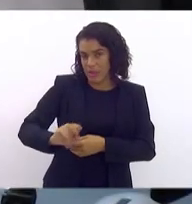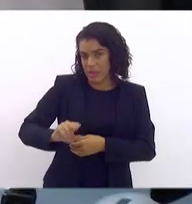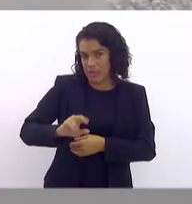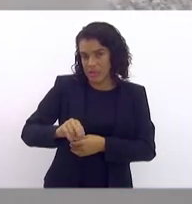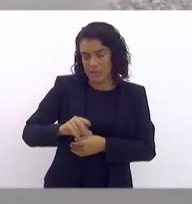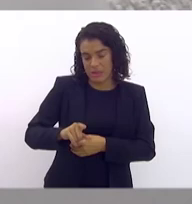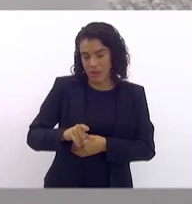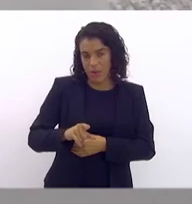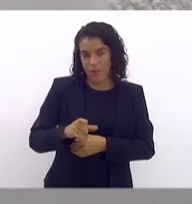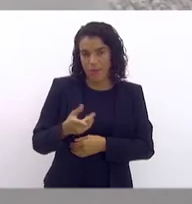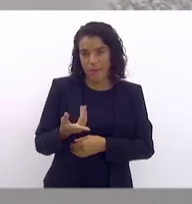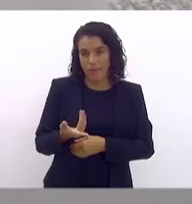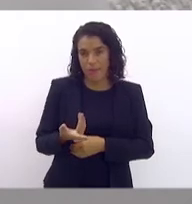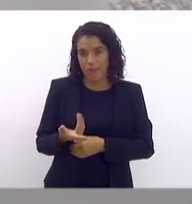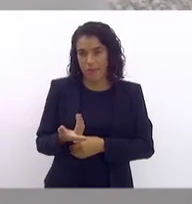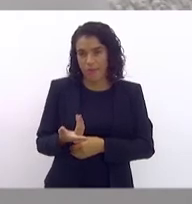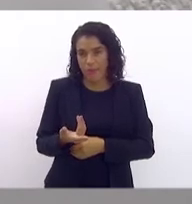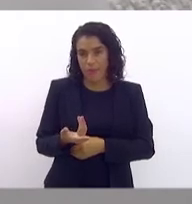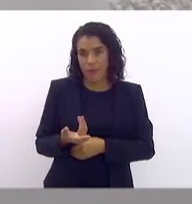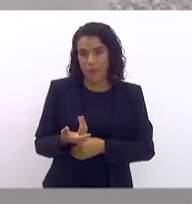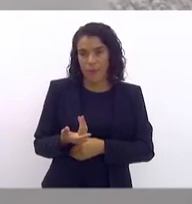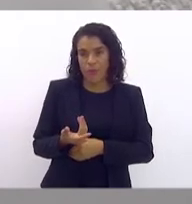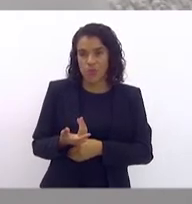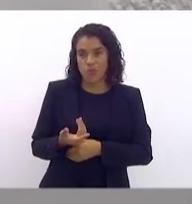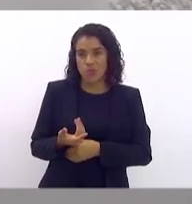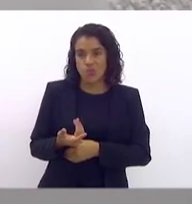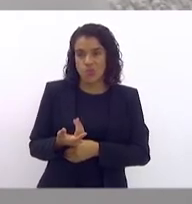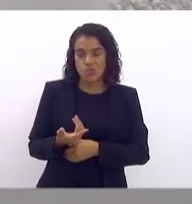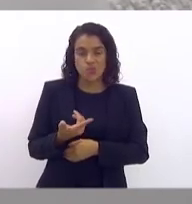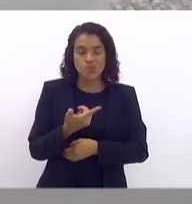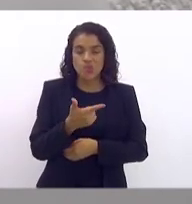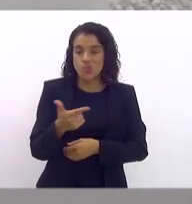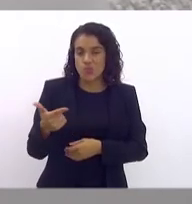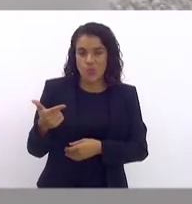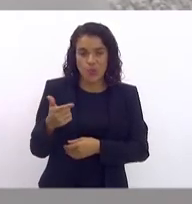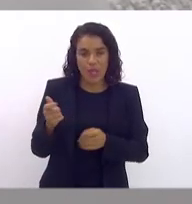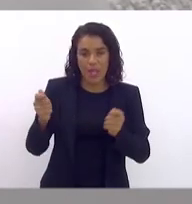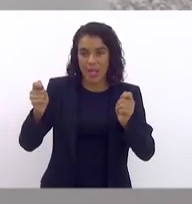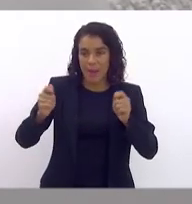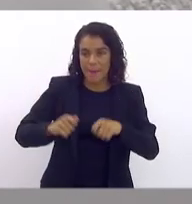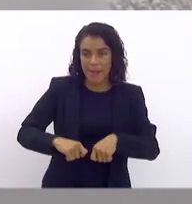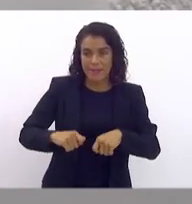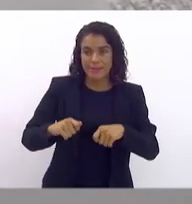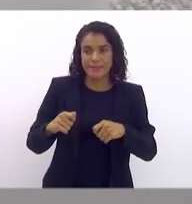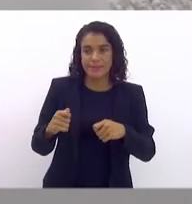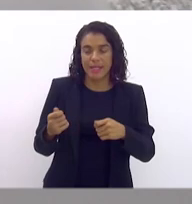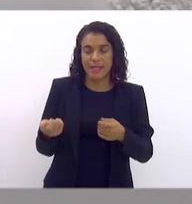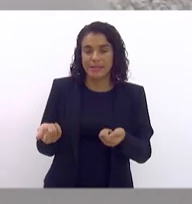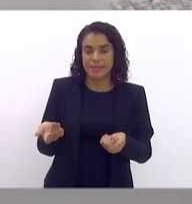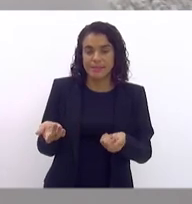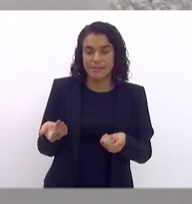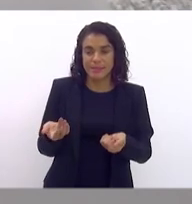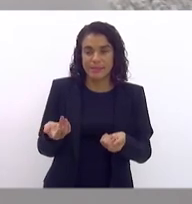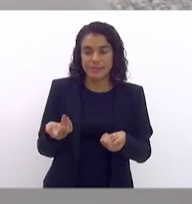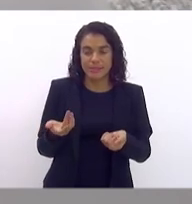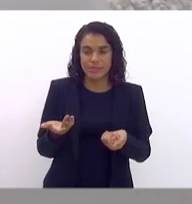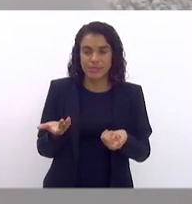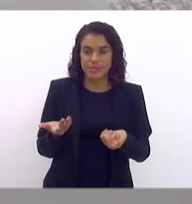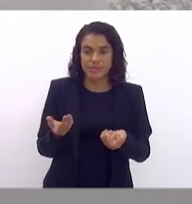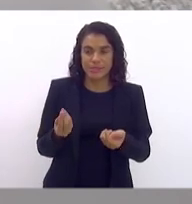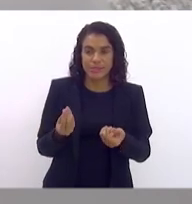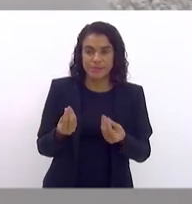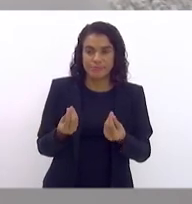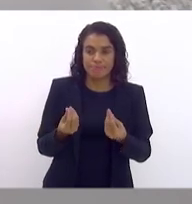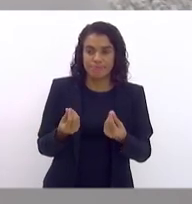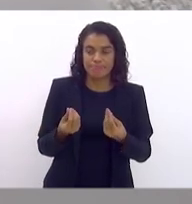abole não não eh tem a capacidade de eh de de